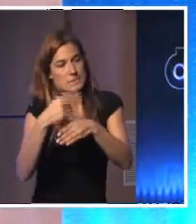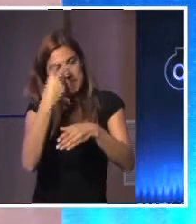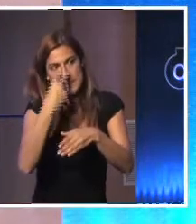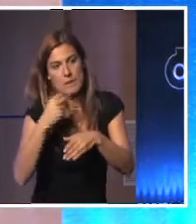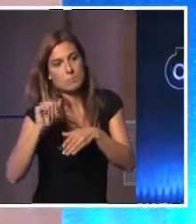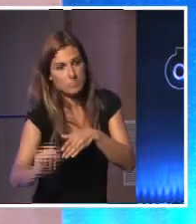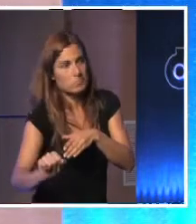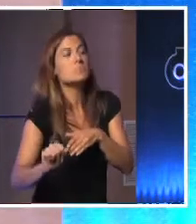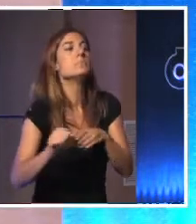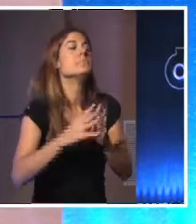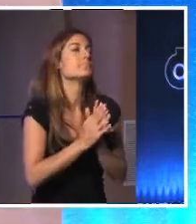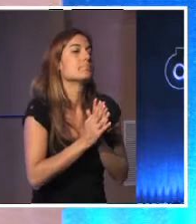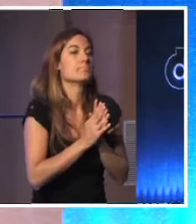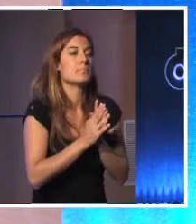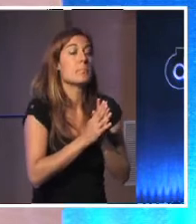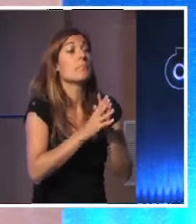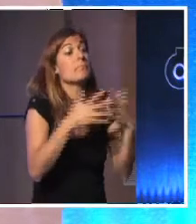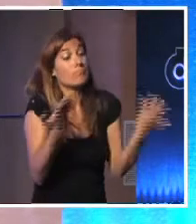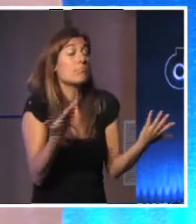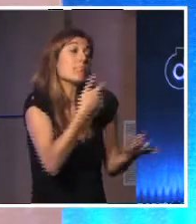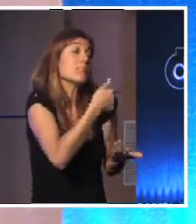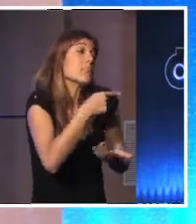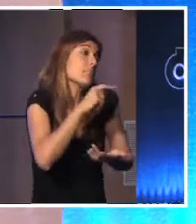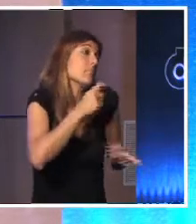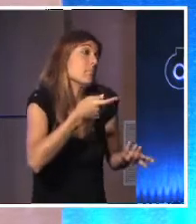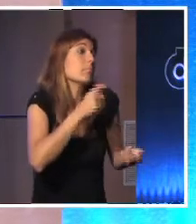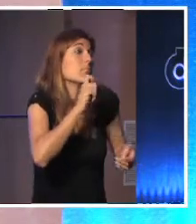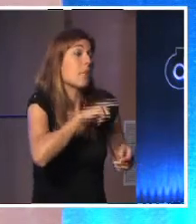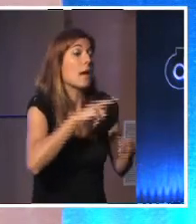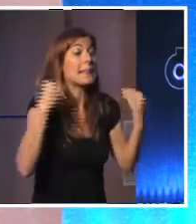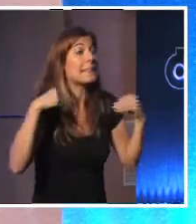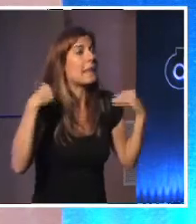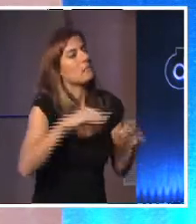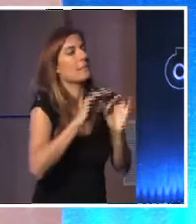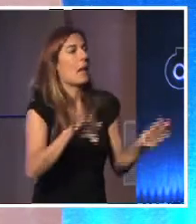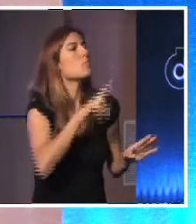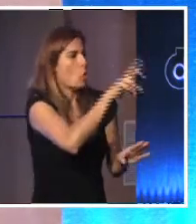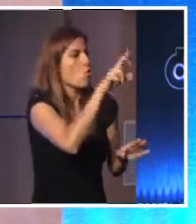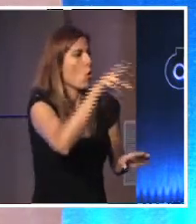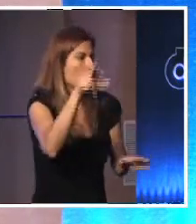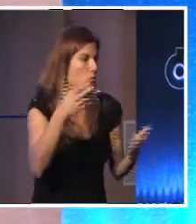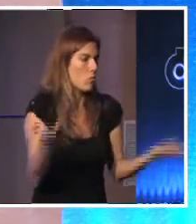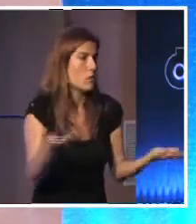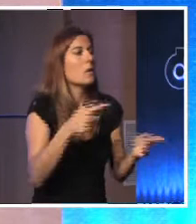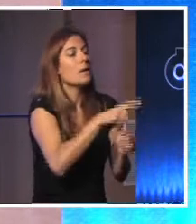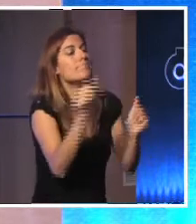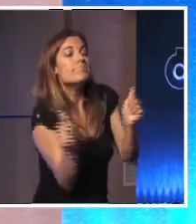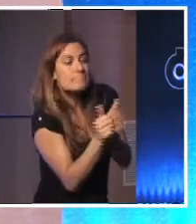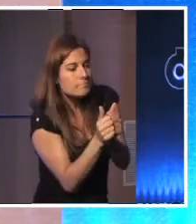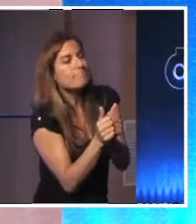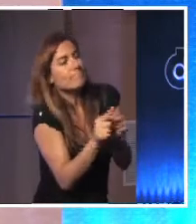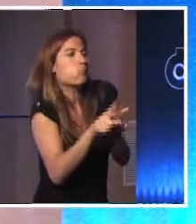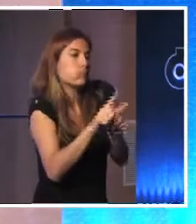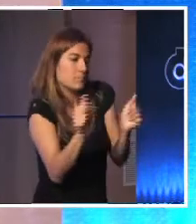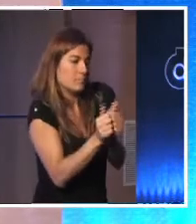guias para cegos, o que permite também que em treino também frequentem esses sítios. São a companhia